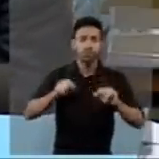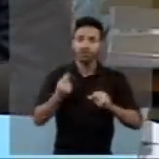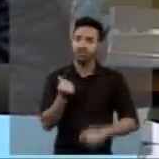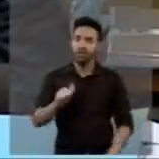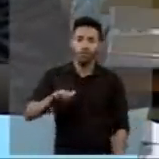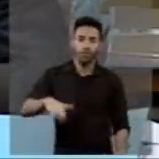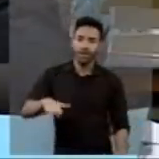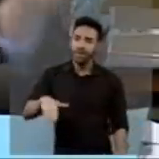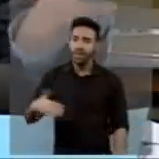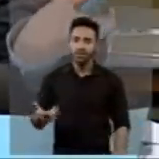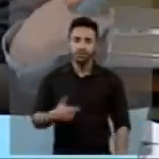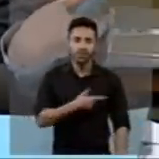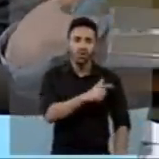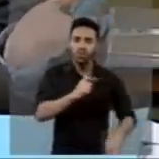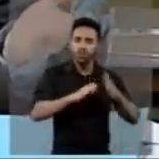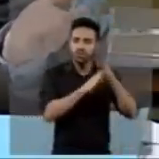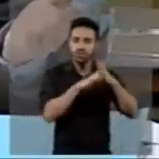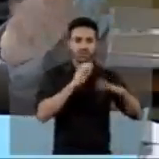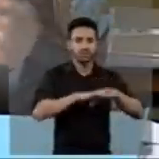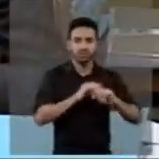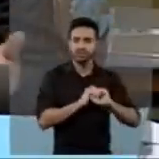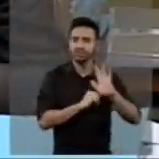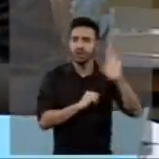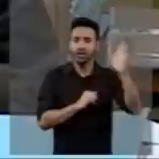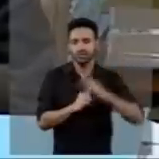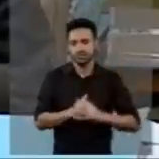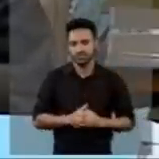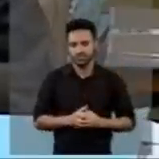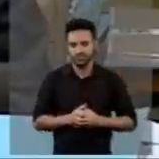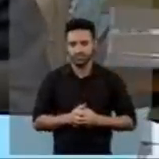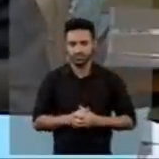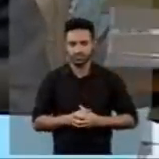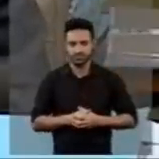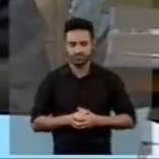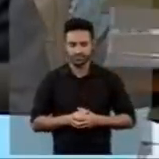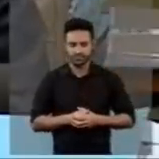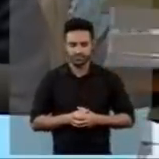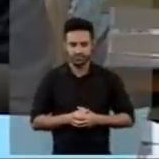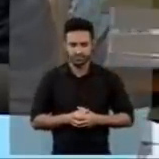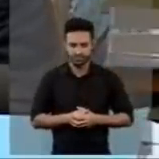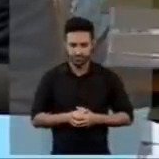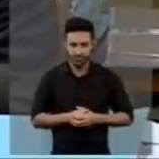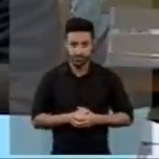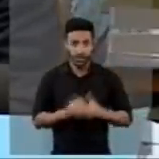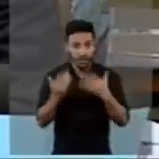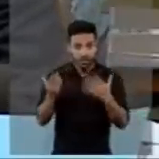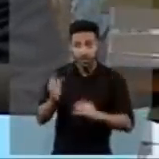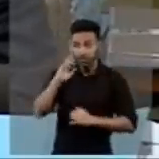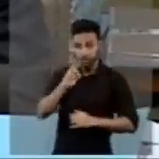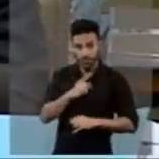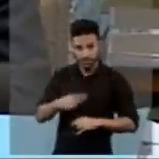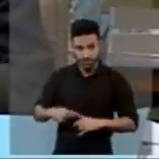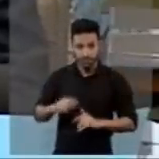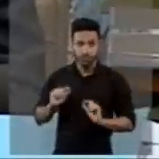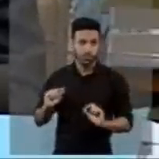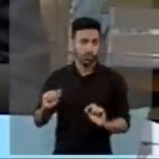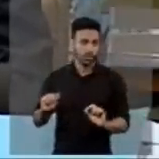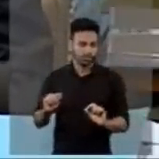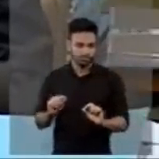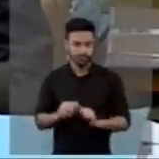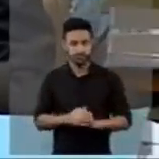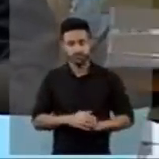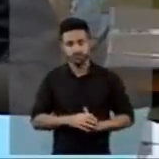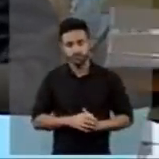preço inferior ao de seus concorrentes. Fecha aspas. É por isso, senhora presidente, que, não